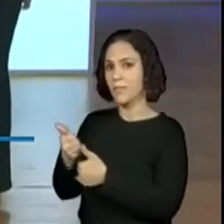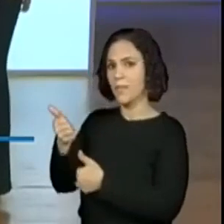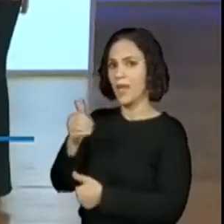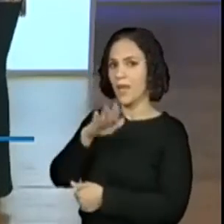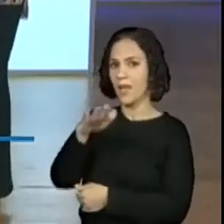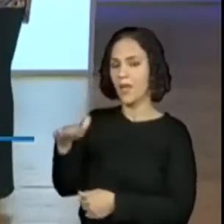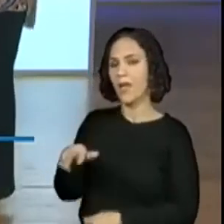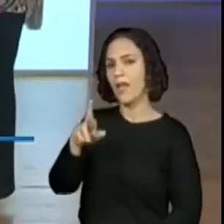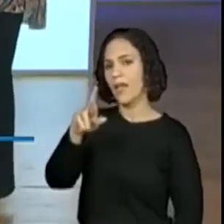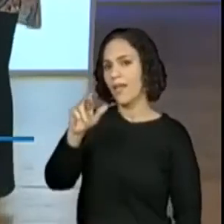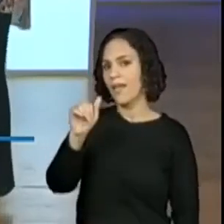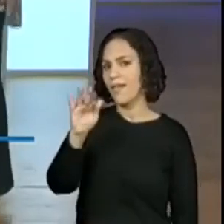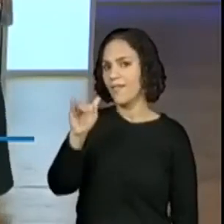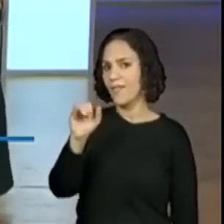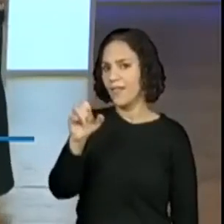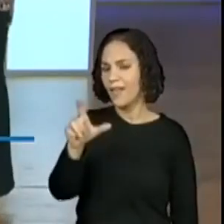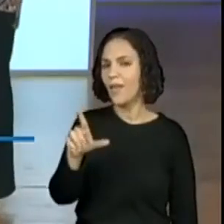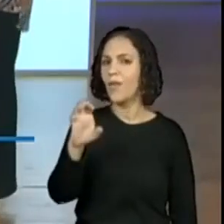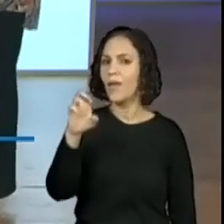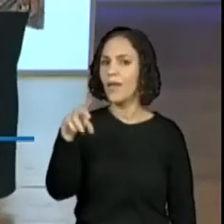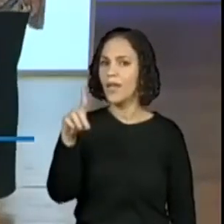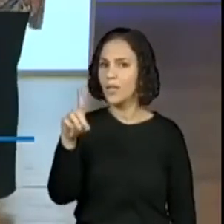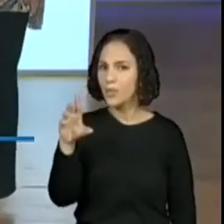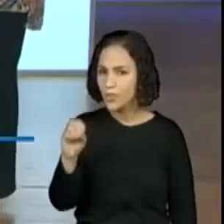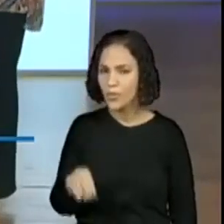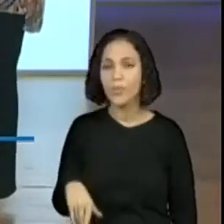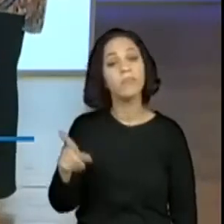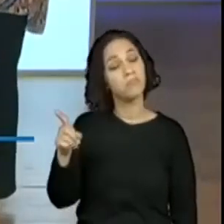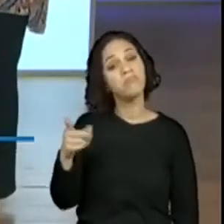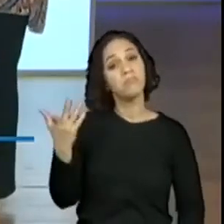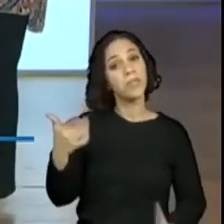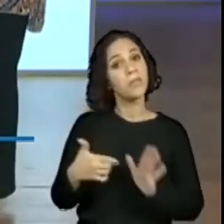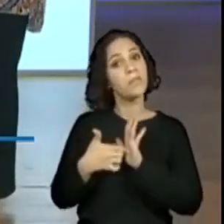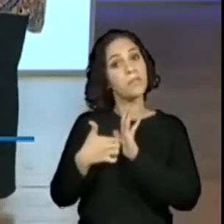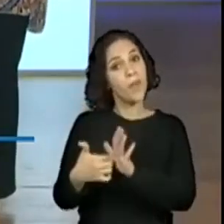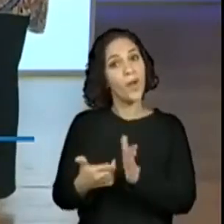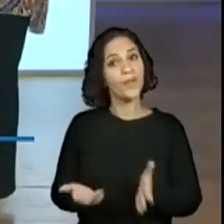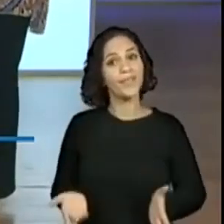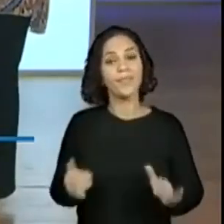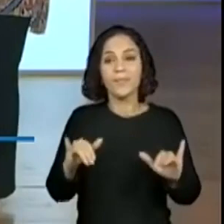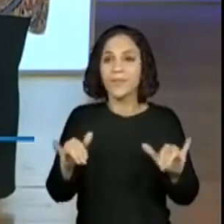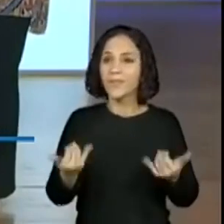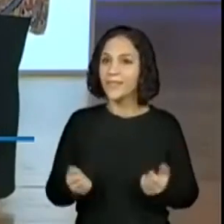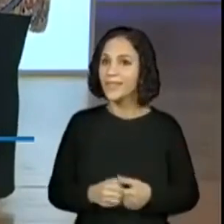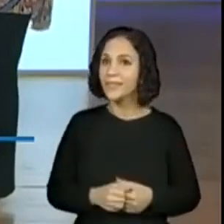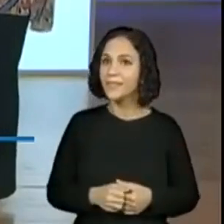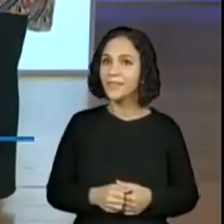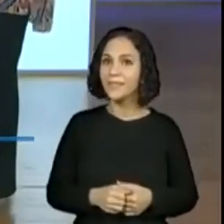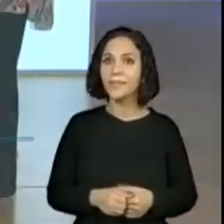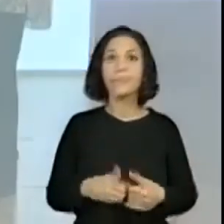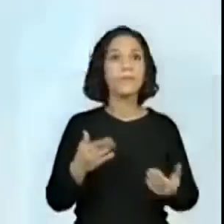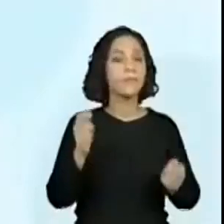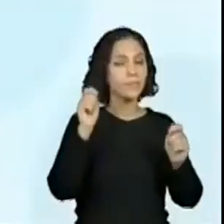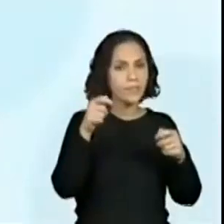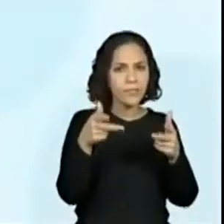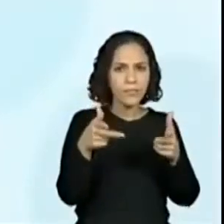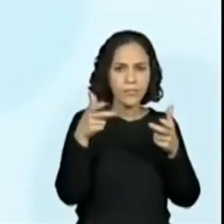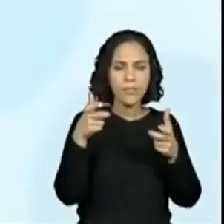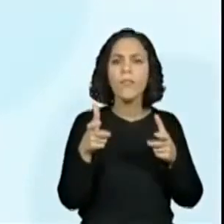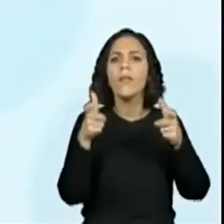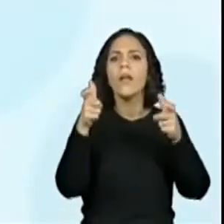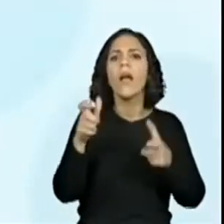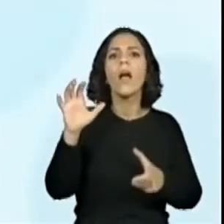da aula Parabéns ISS vamos lá então agora é o momento de vocês mostrarem se vocês ent já V colocando então foi possível identificar o local onde o fato